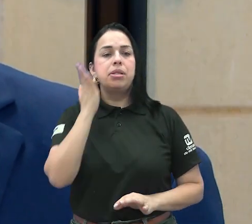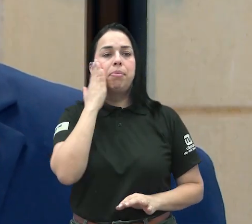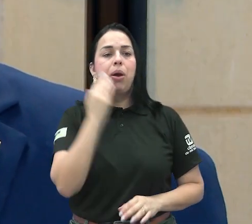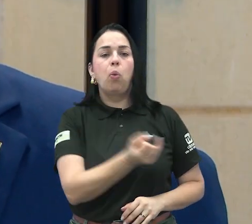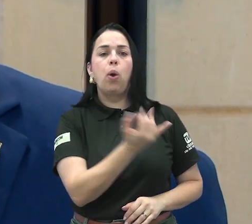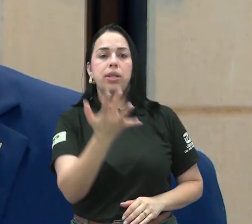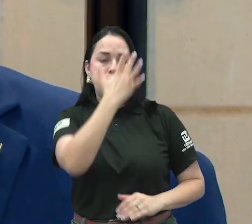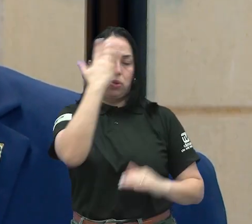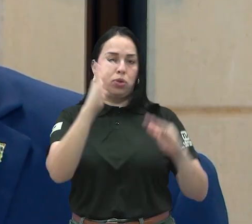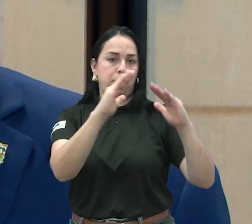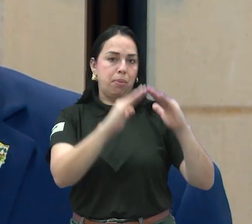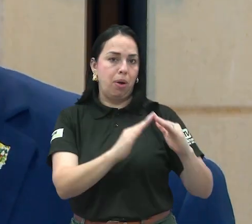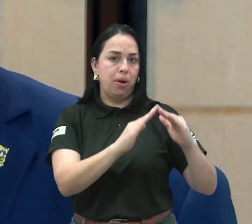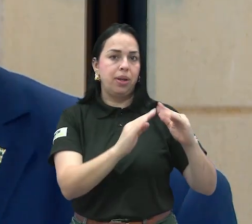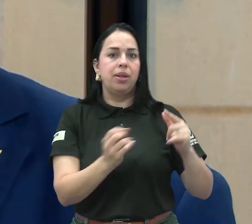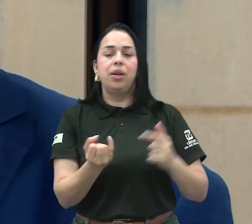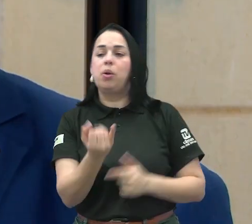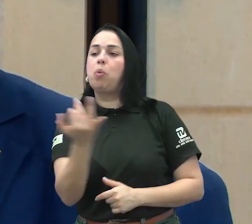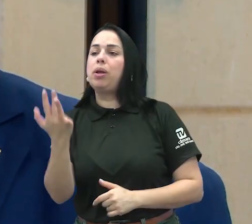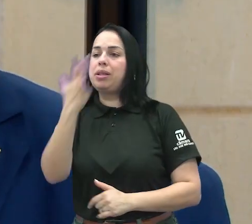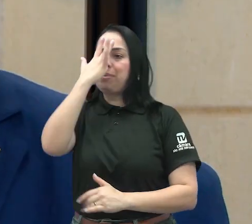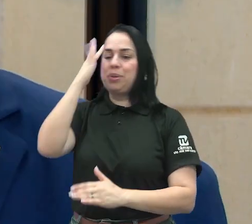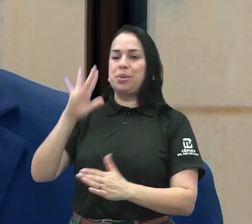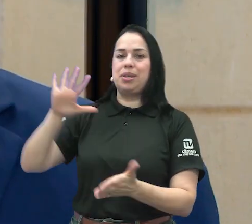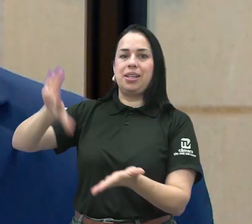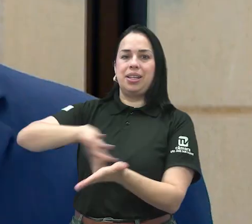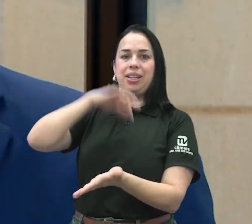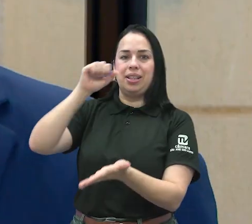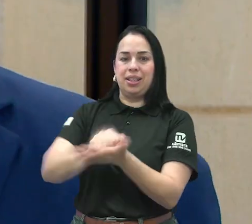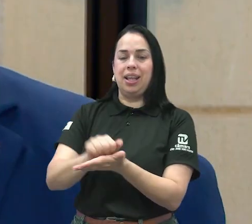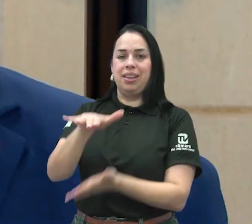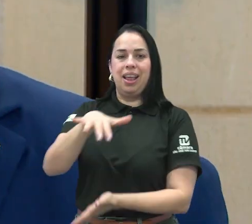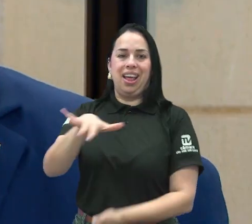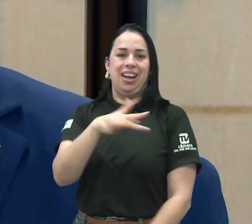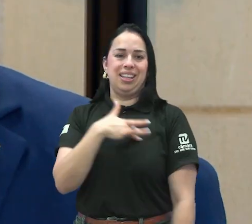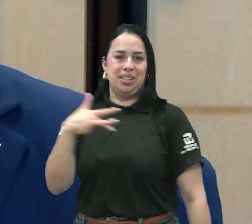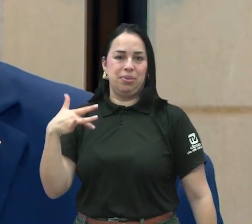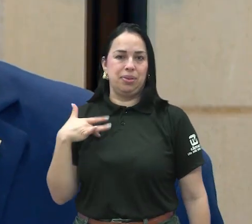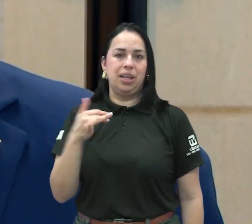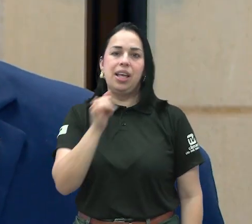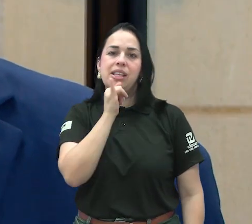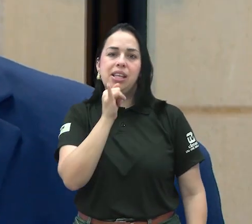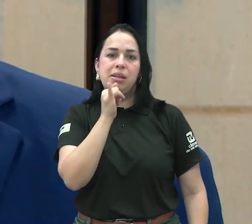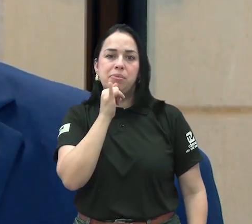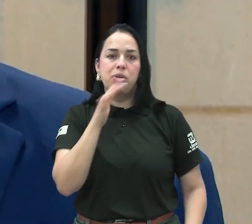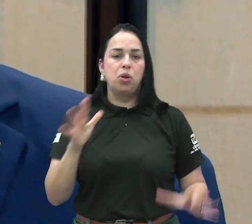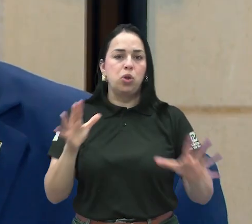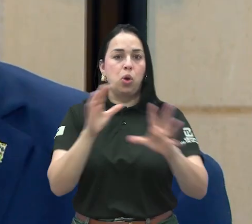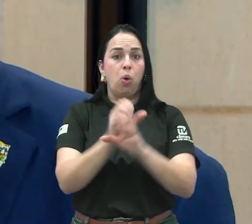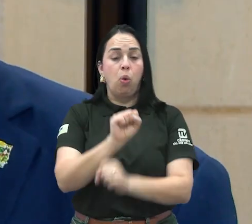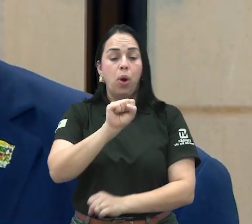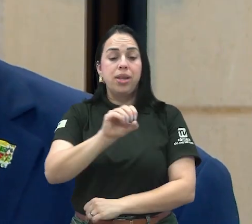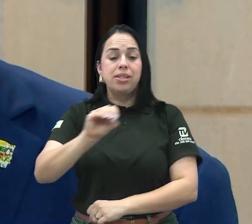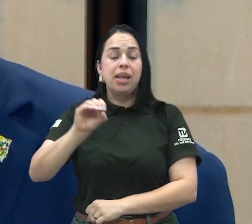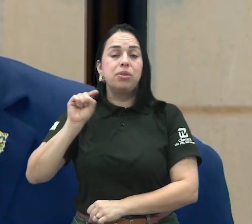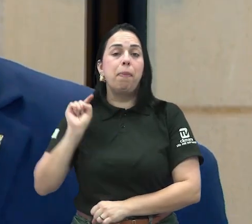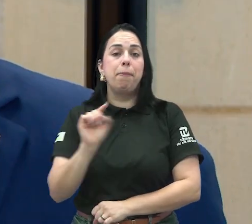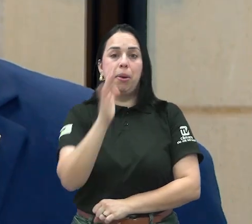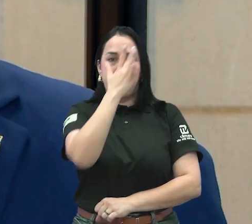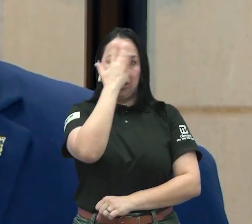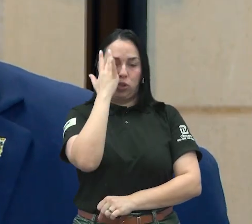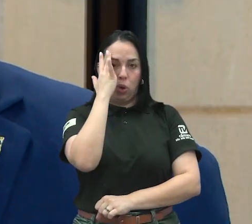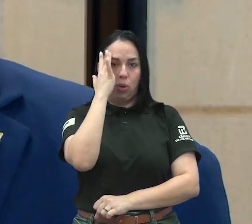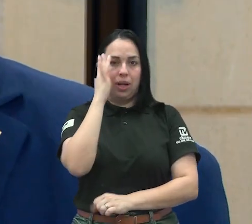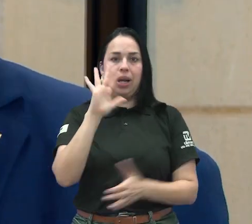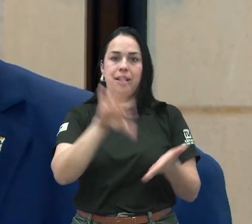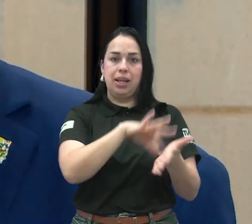número de habitantes da nossa cidade e o número de pessoas que são cadastradas, principalmente na área da saúde. Então nós temos aí agora quase 800 mil habitantes e